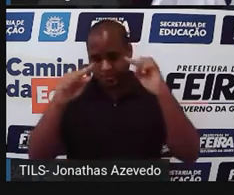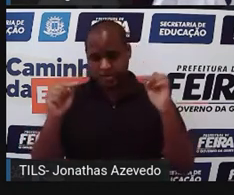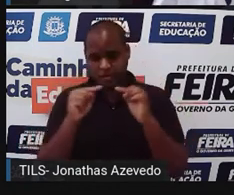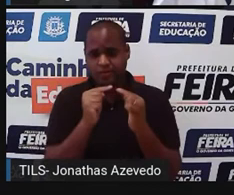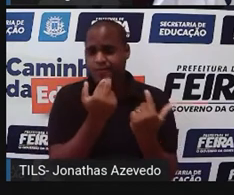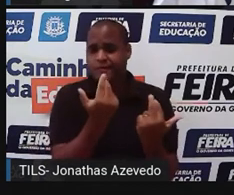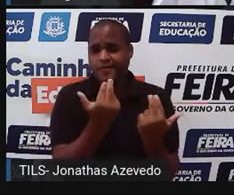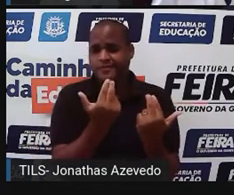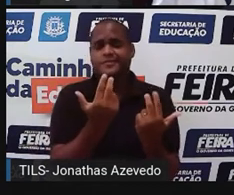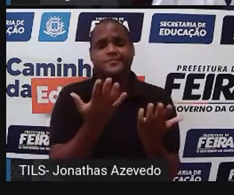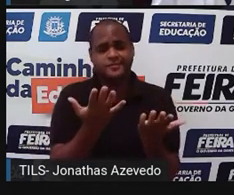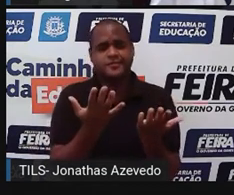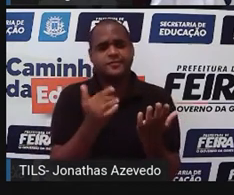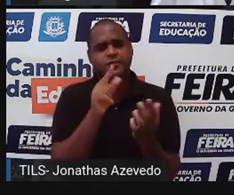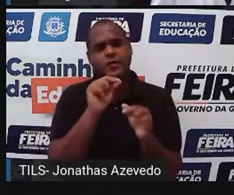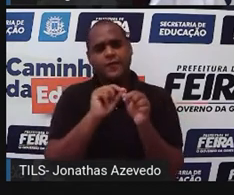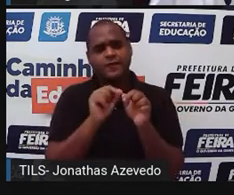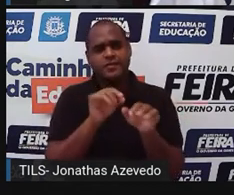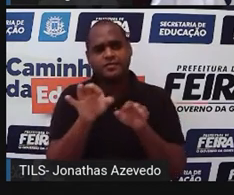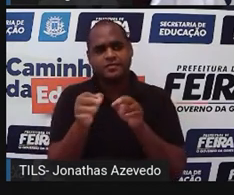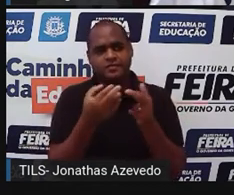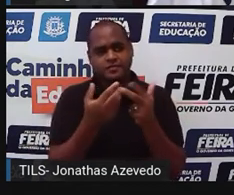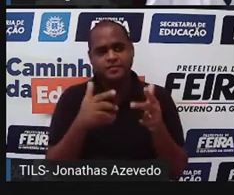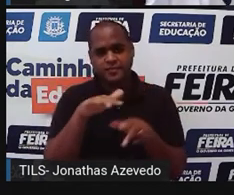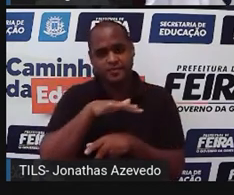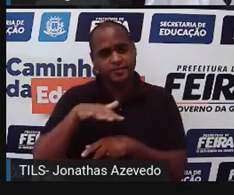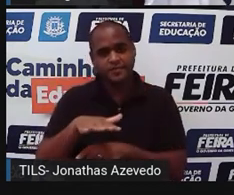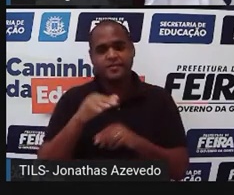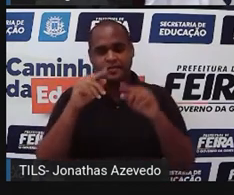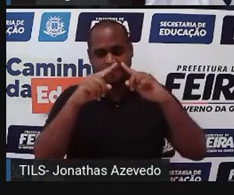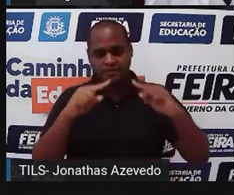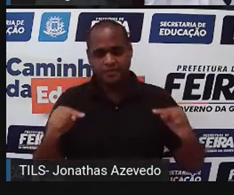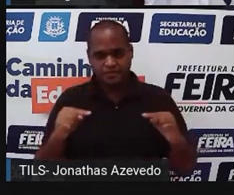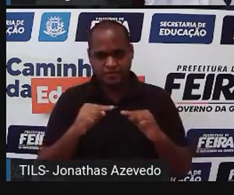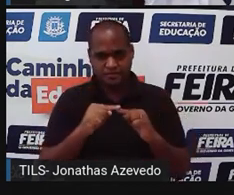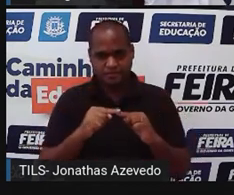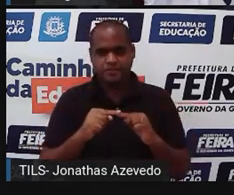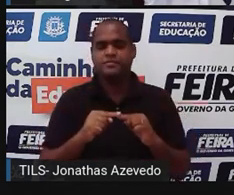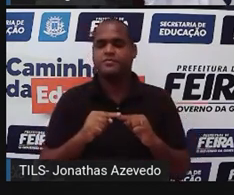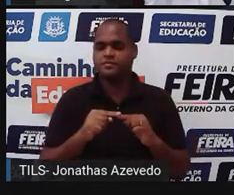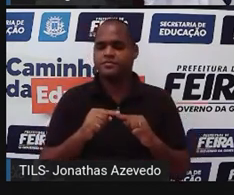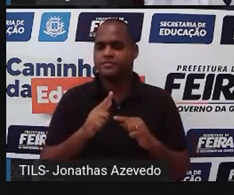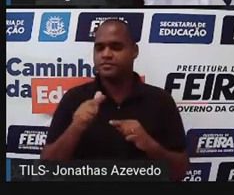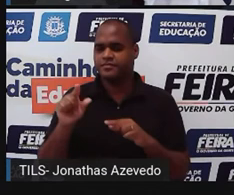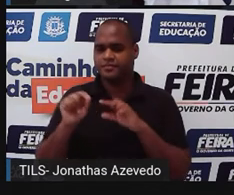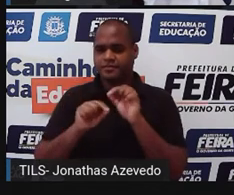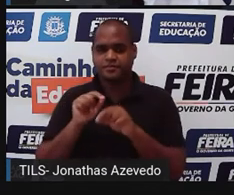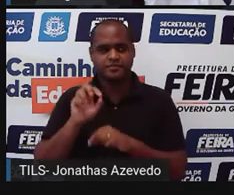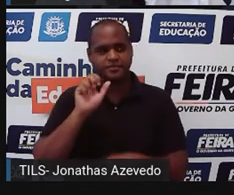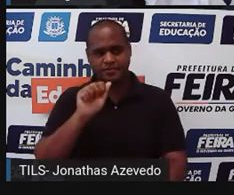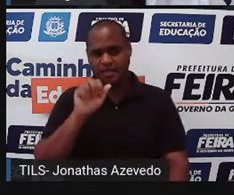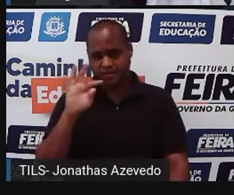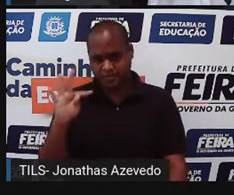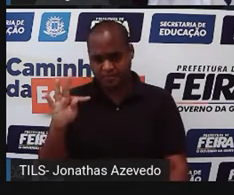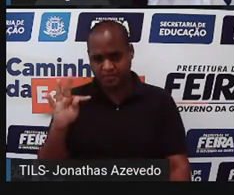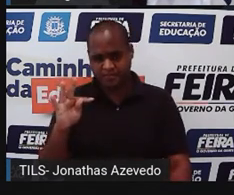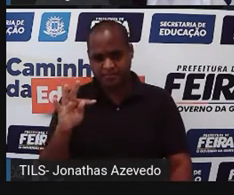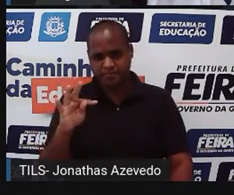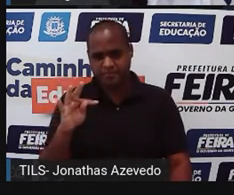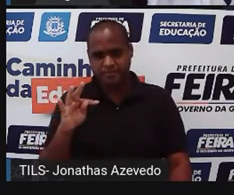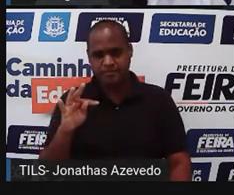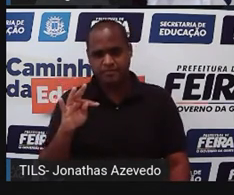Então quer que a gente faz né na área do triângulo essa última expressão Zinho aqui ó a